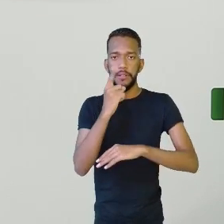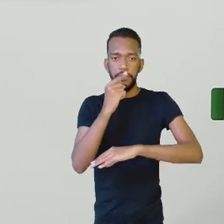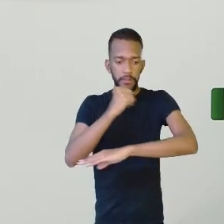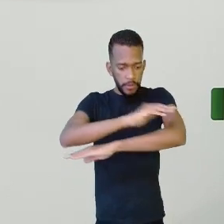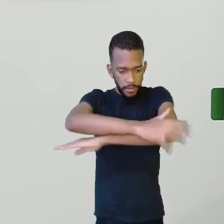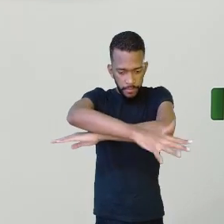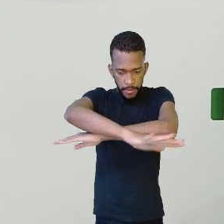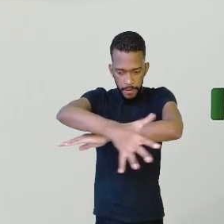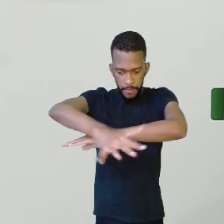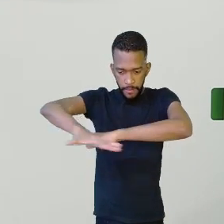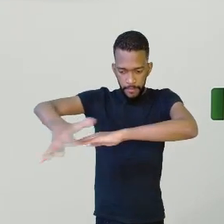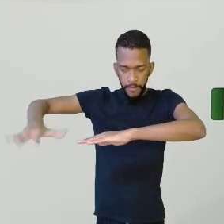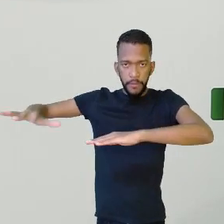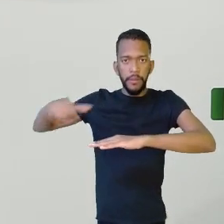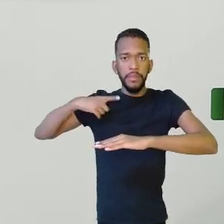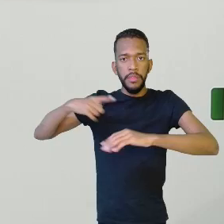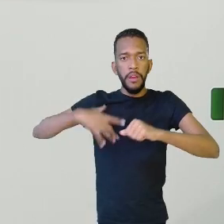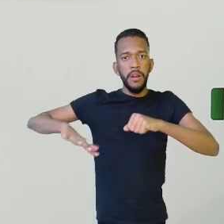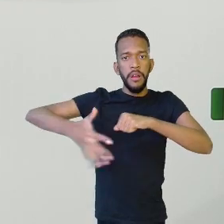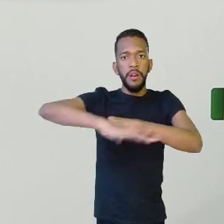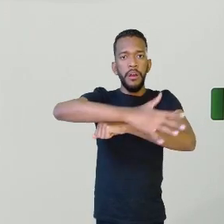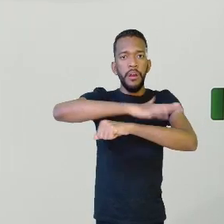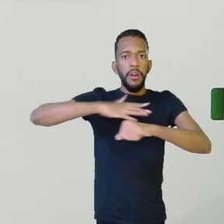seu redor, né, tantas ilhas,